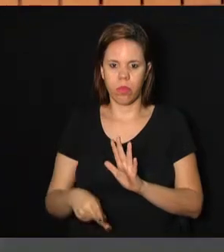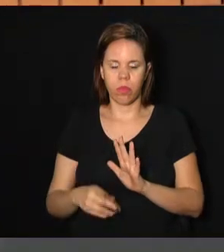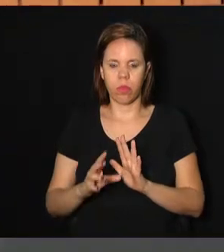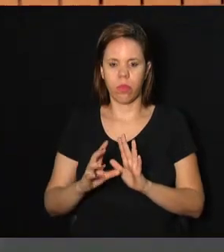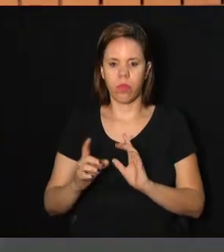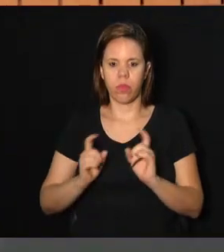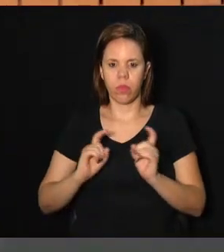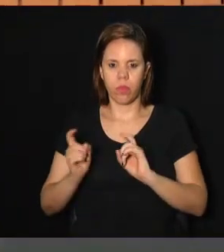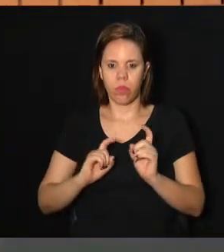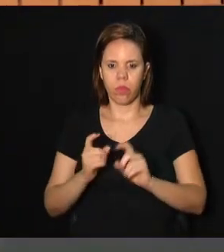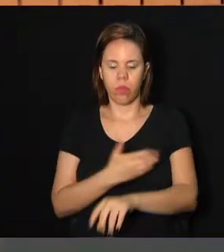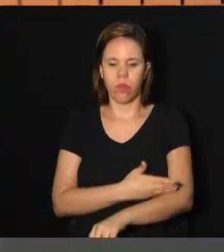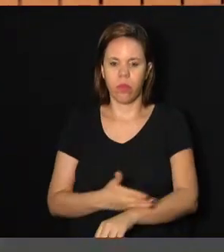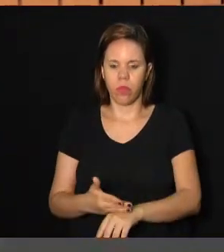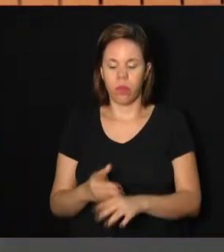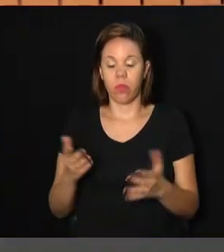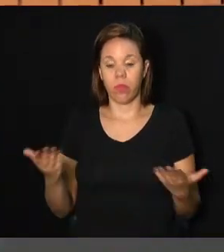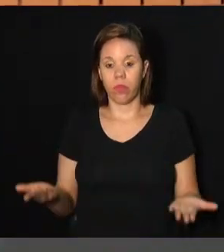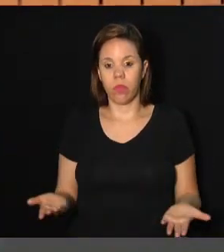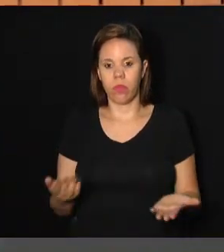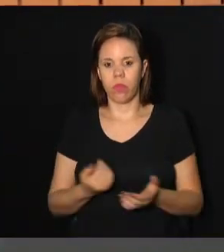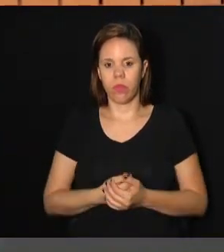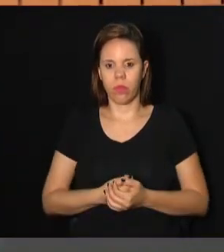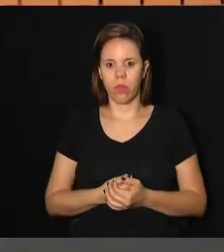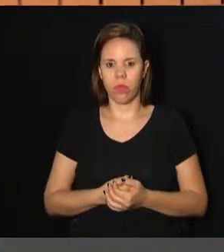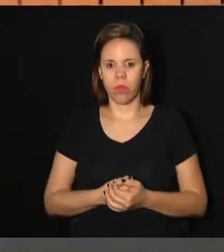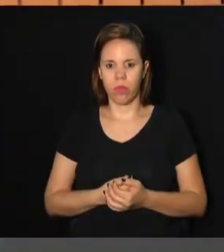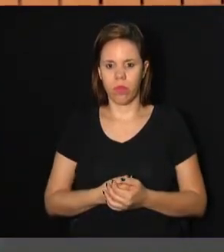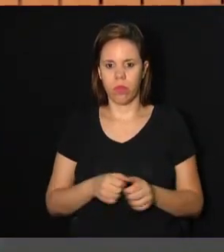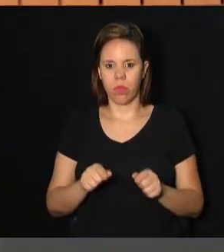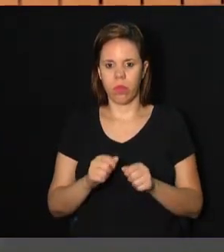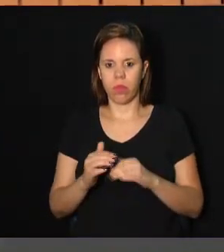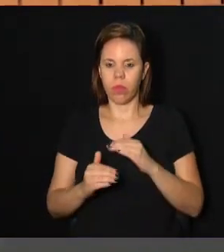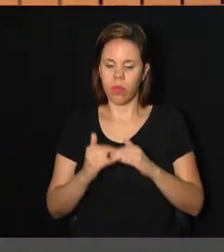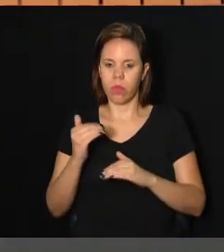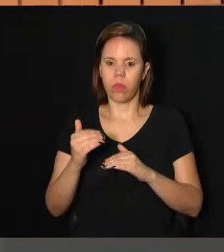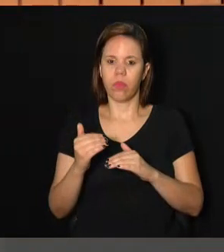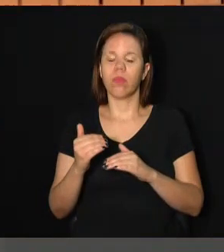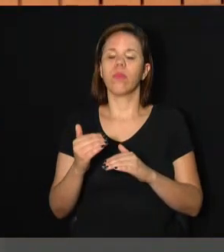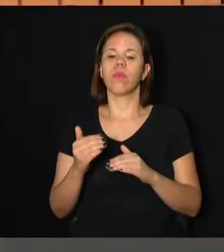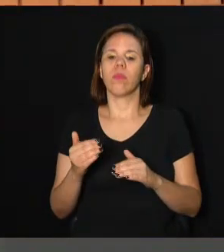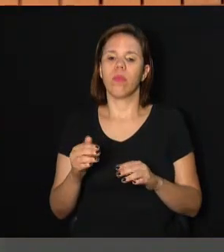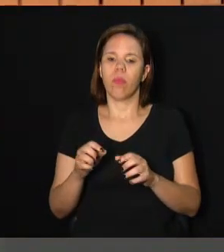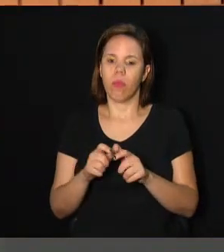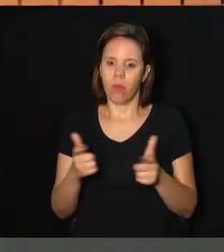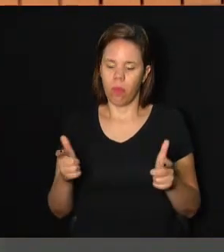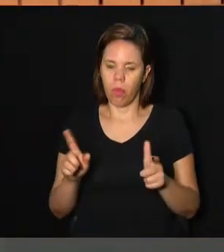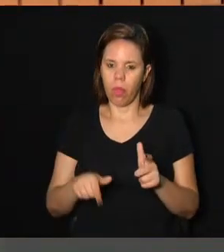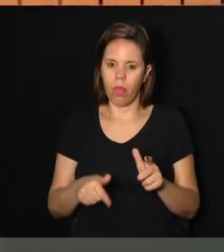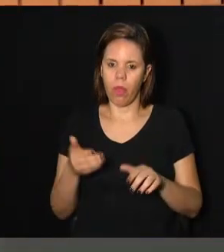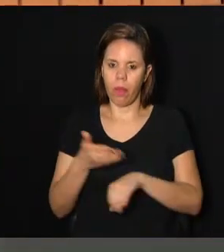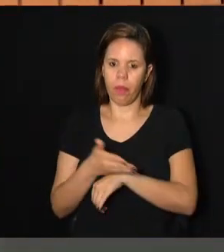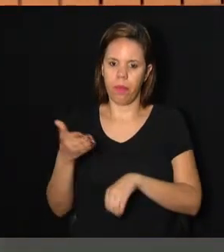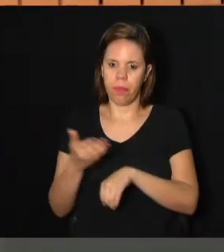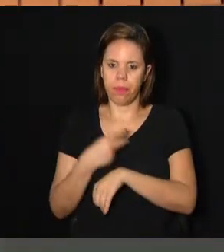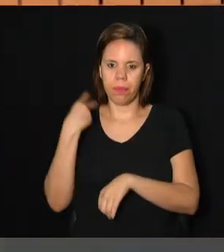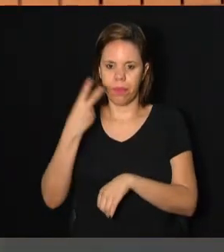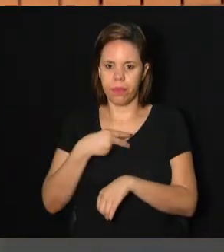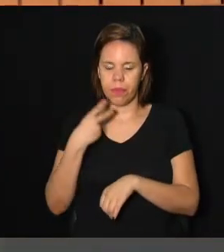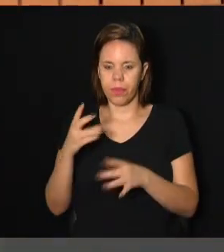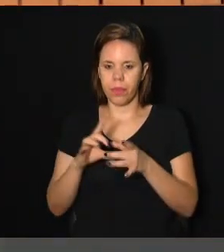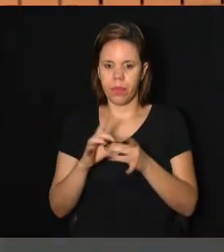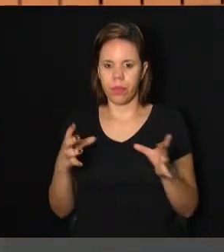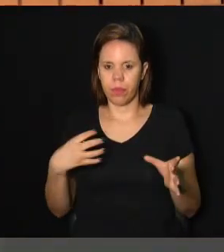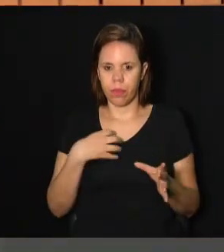sessões ordinárias. Sendo assim, e para ampliar a participação dos vereadores de forma democrática,